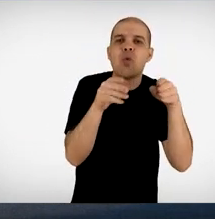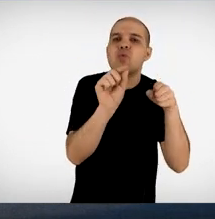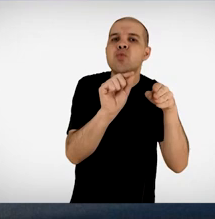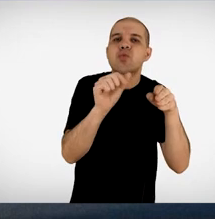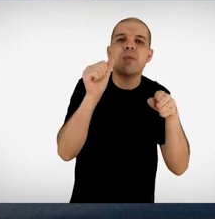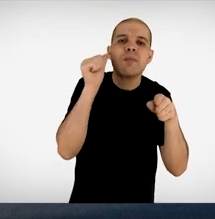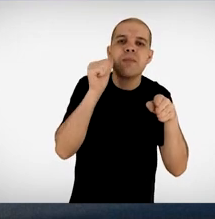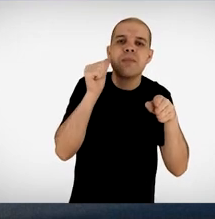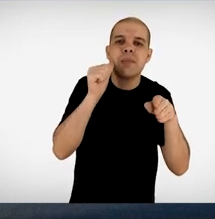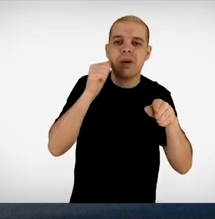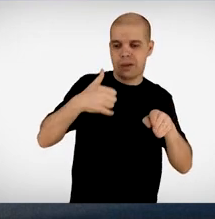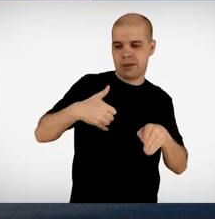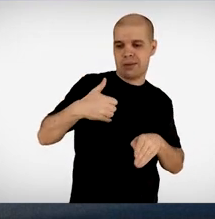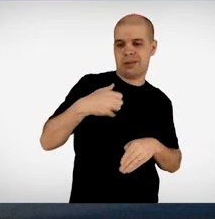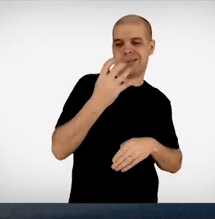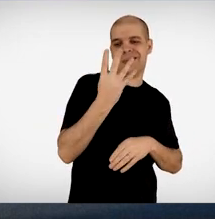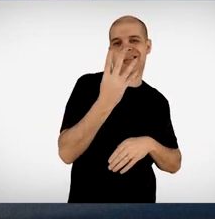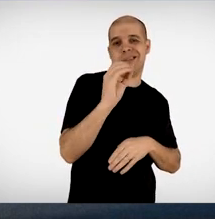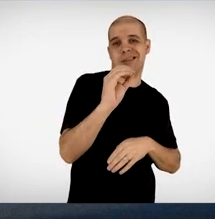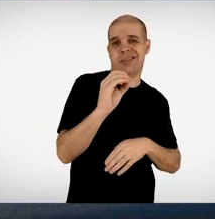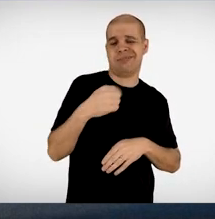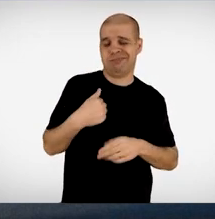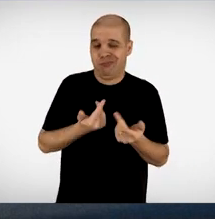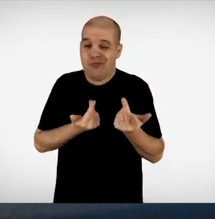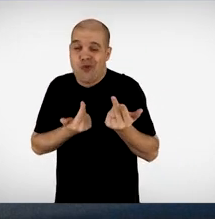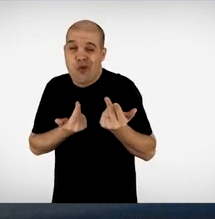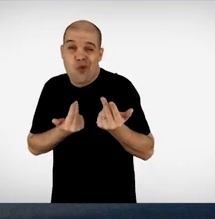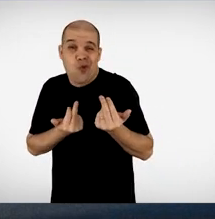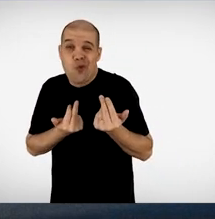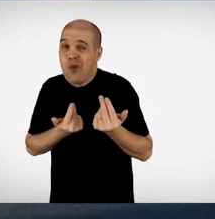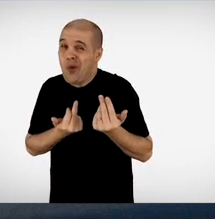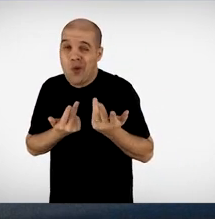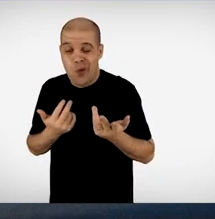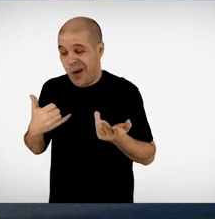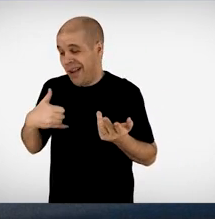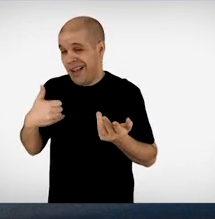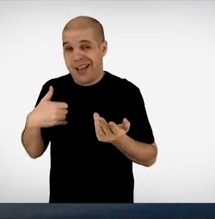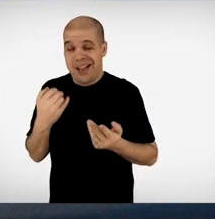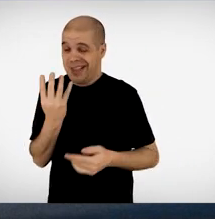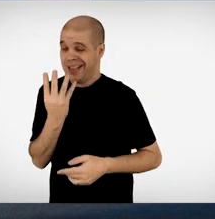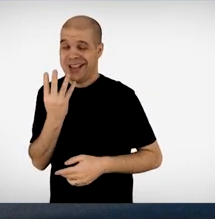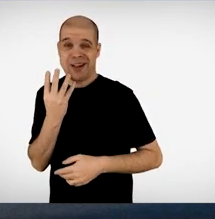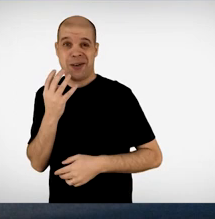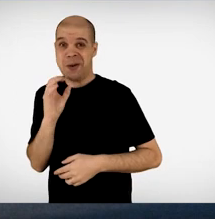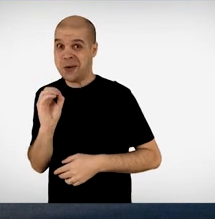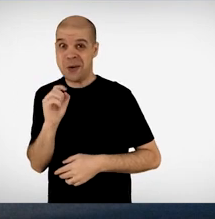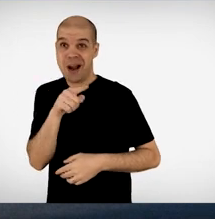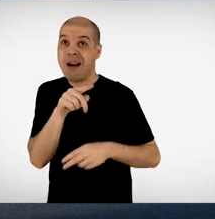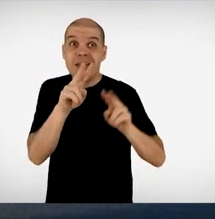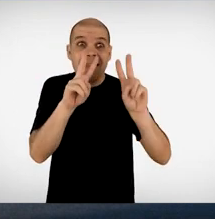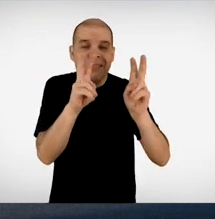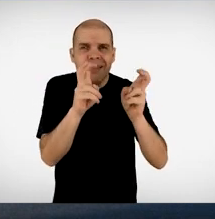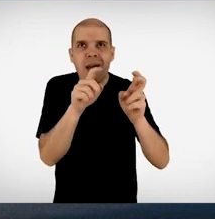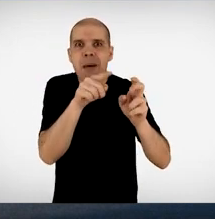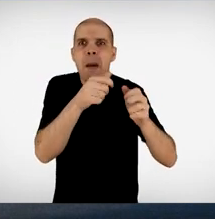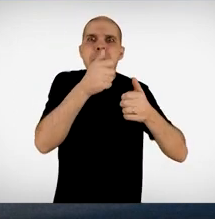de 40 anos, me identifico muito, acabei de fazer 40. Tenho filhos gêmeos, Tati, da mesma idade da